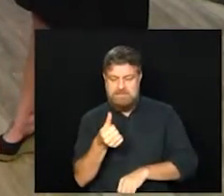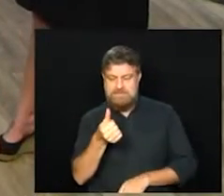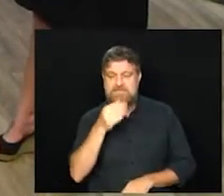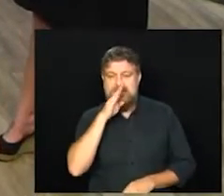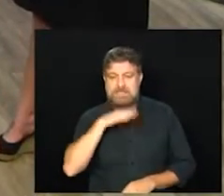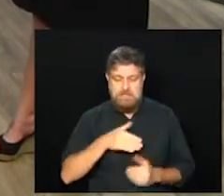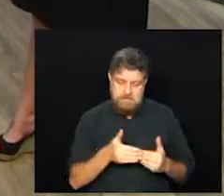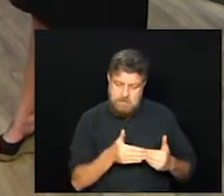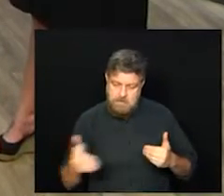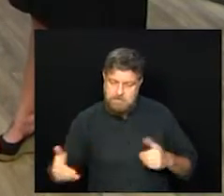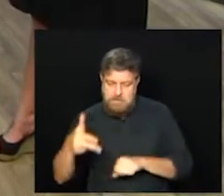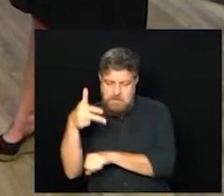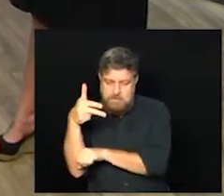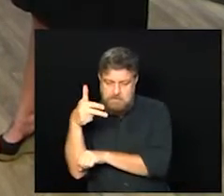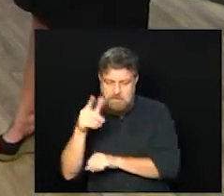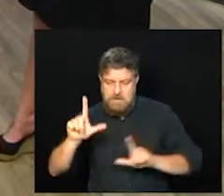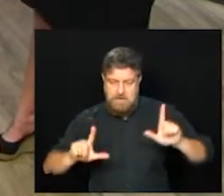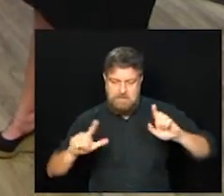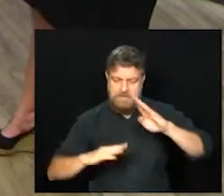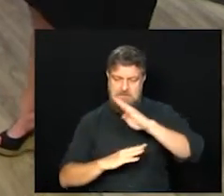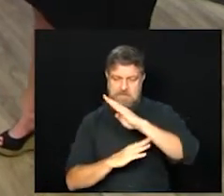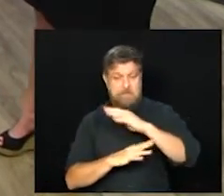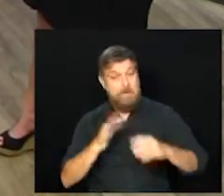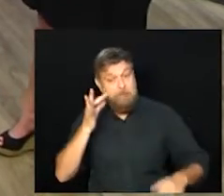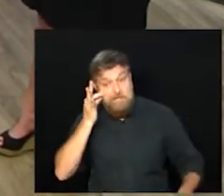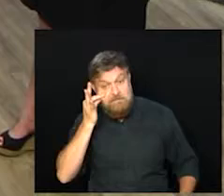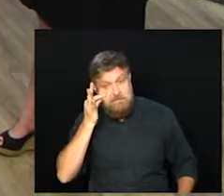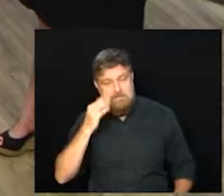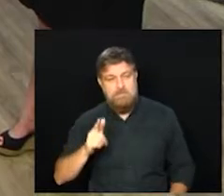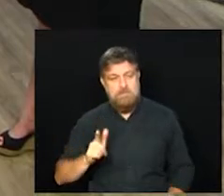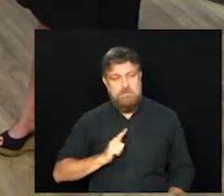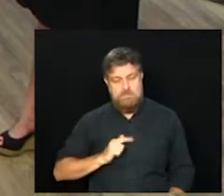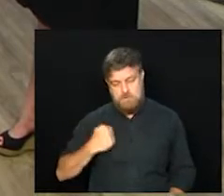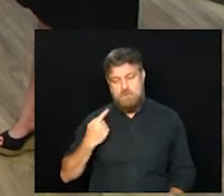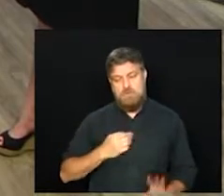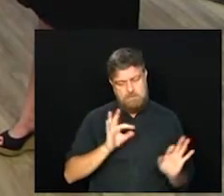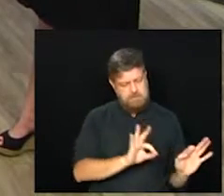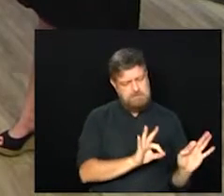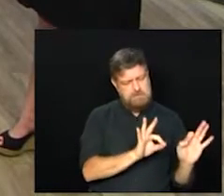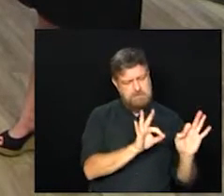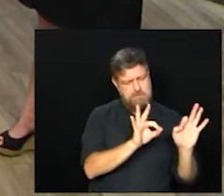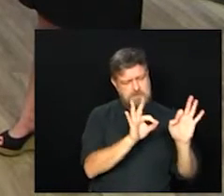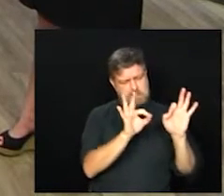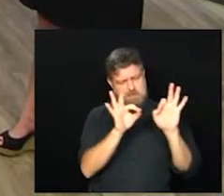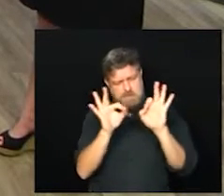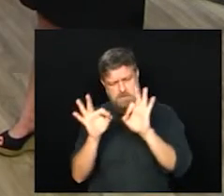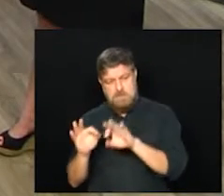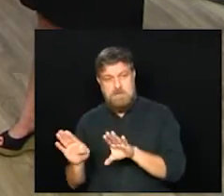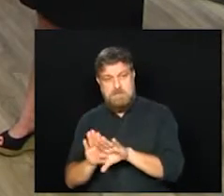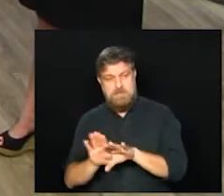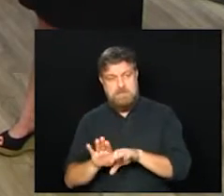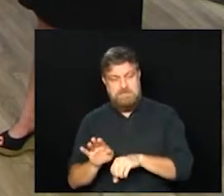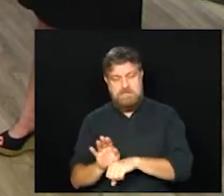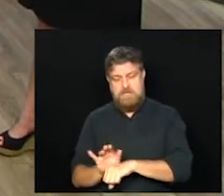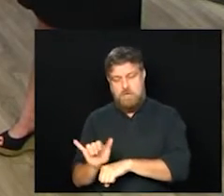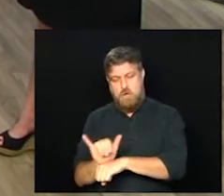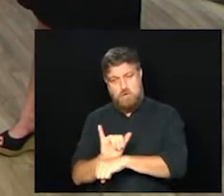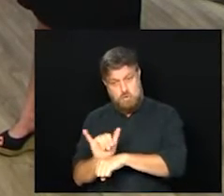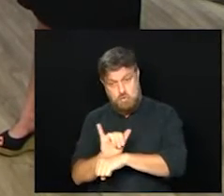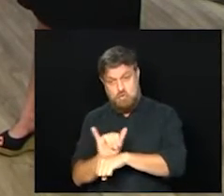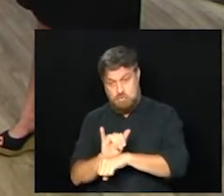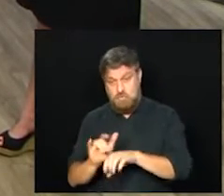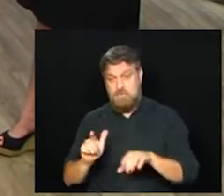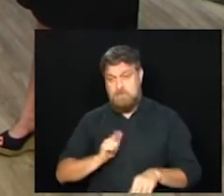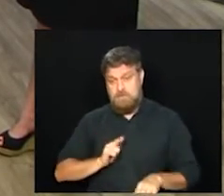tarde, transmissão ao vivo aqui pela TV Câmara Campinas. Gabriel. Estaremos acompanhando, portanto, e tem também youtube.com/TV